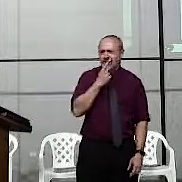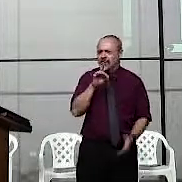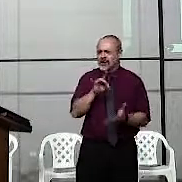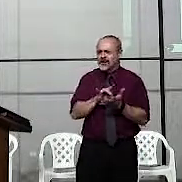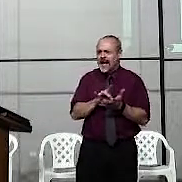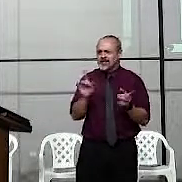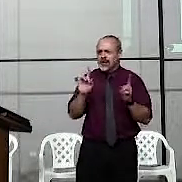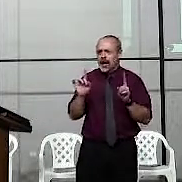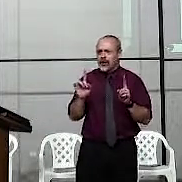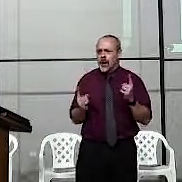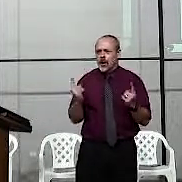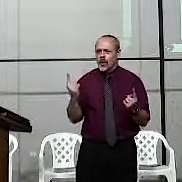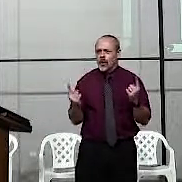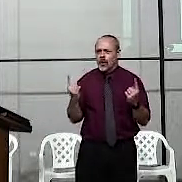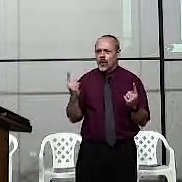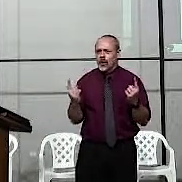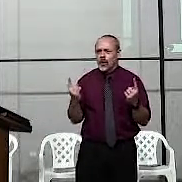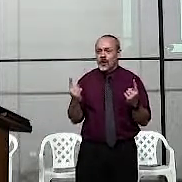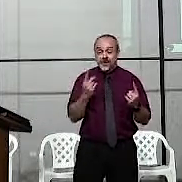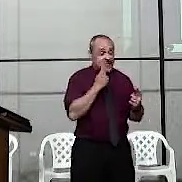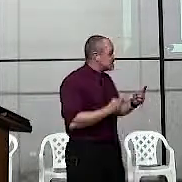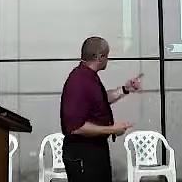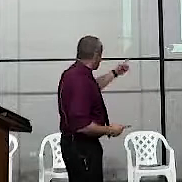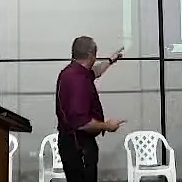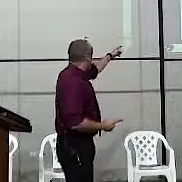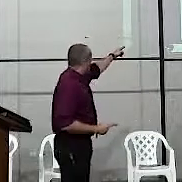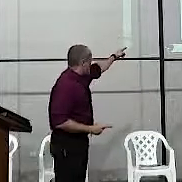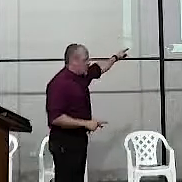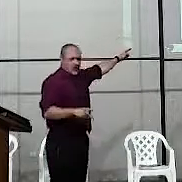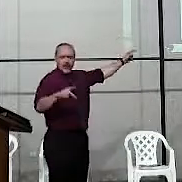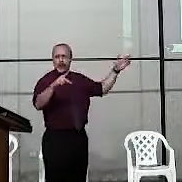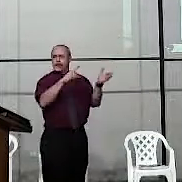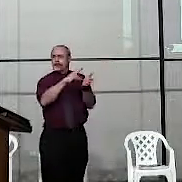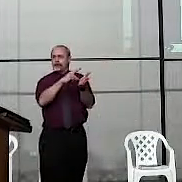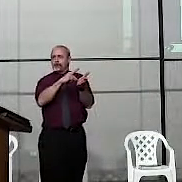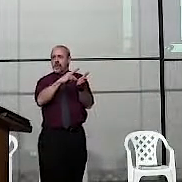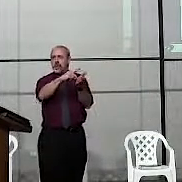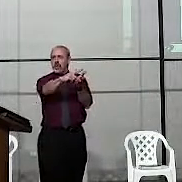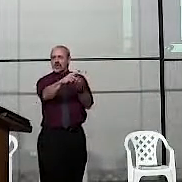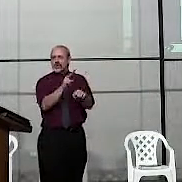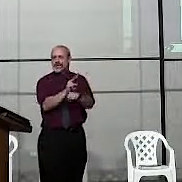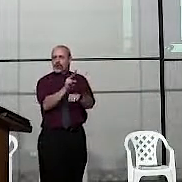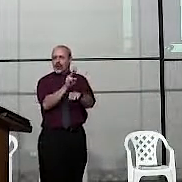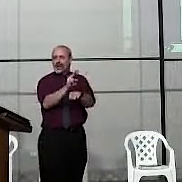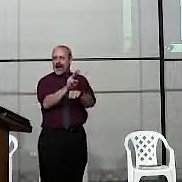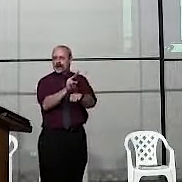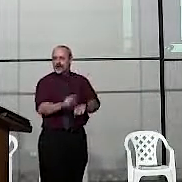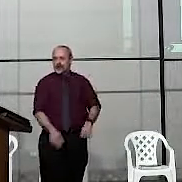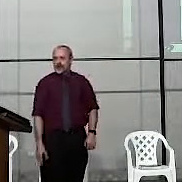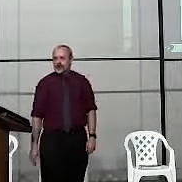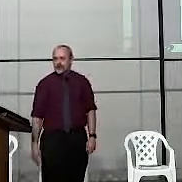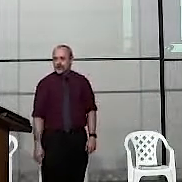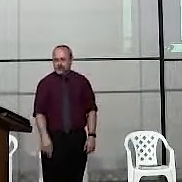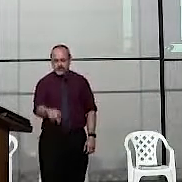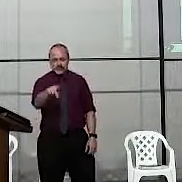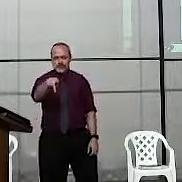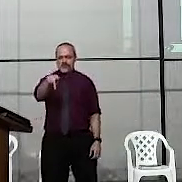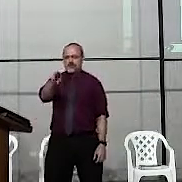Está falando a verdade ou não? Qual? Está dizendo puro cuidado.